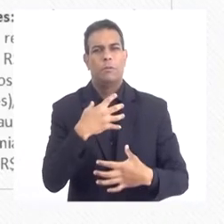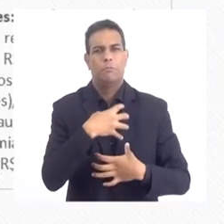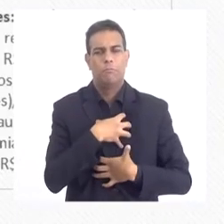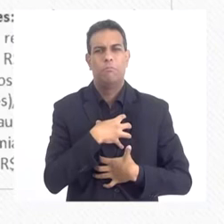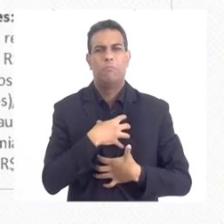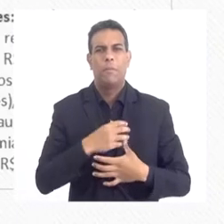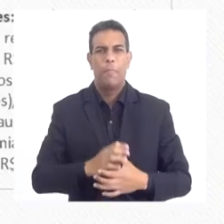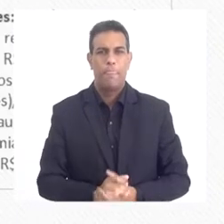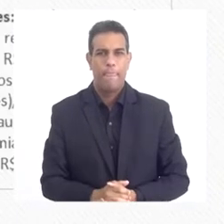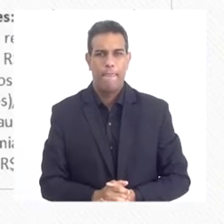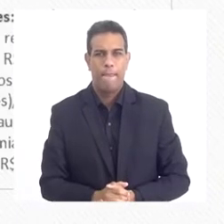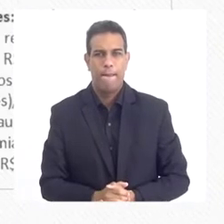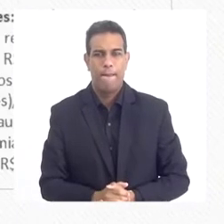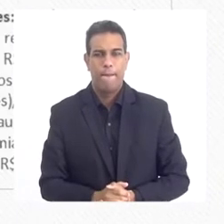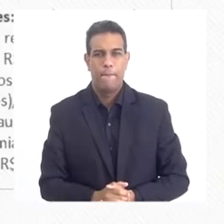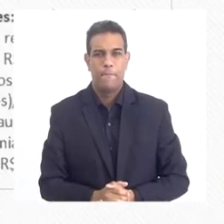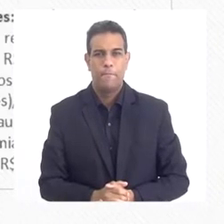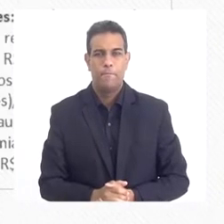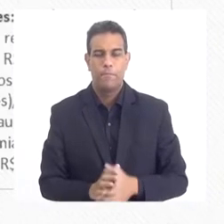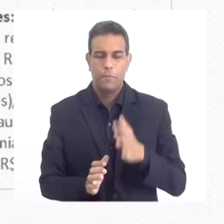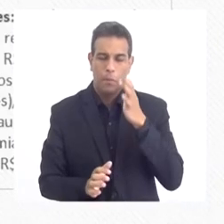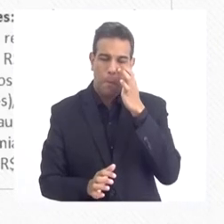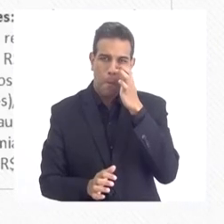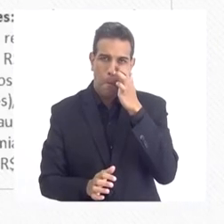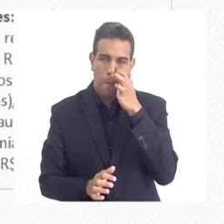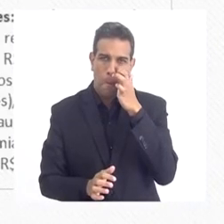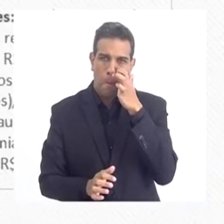segundo quadrimestre.